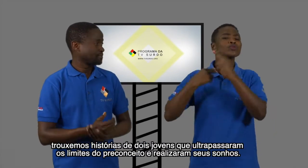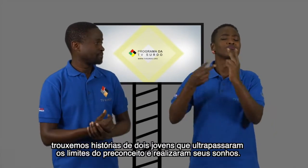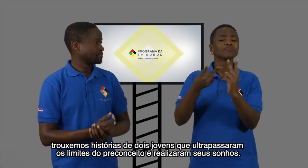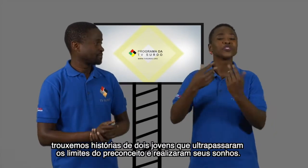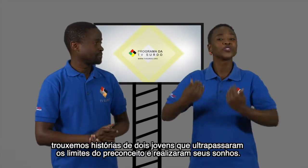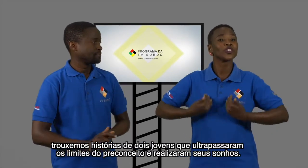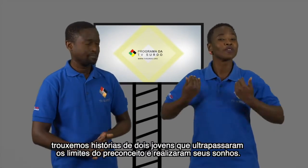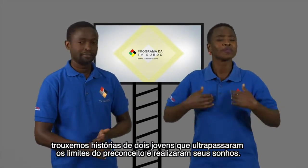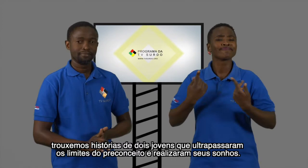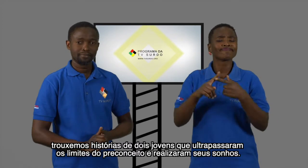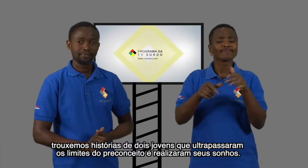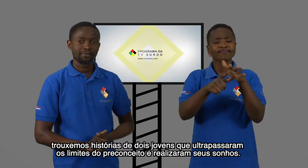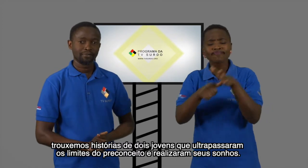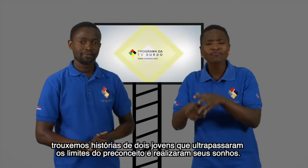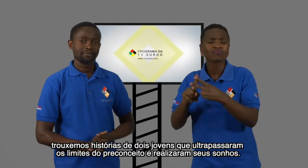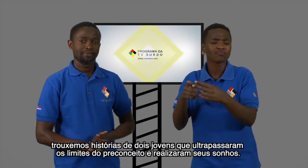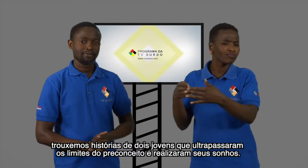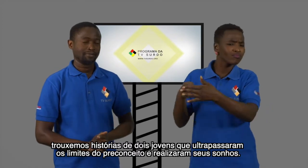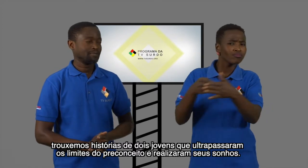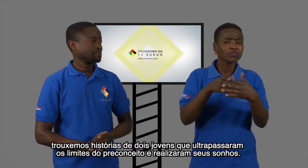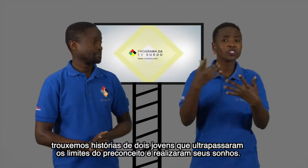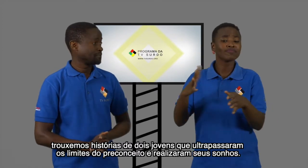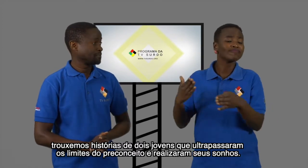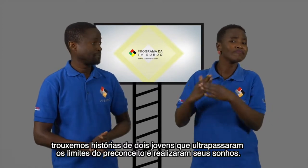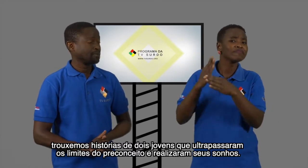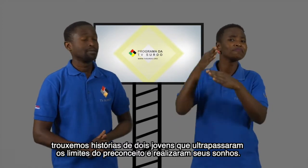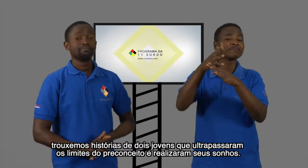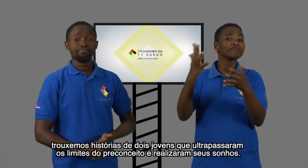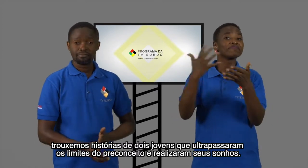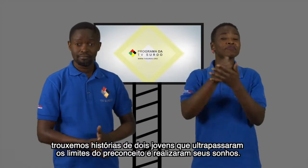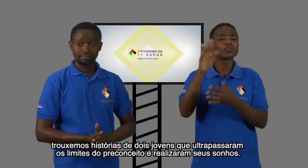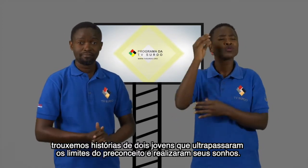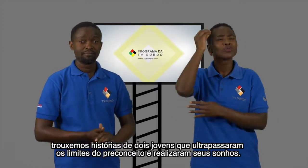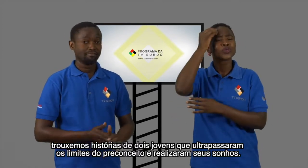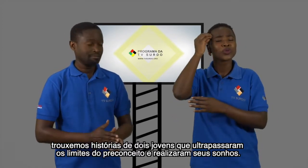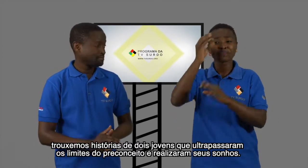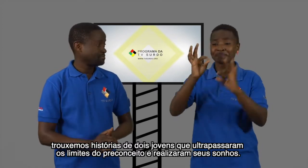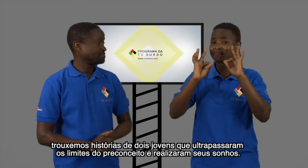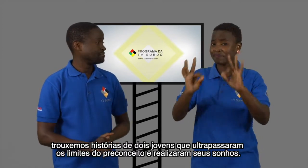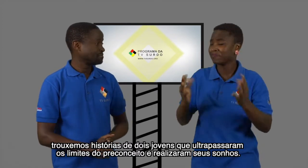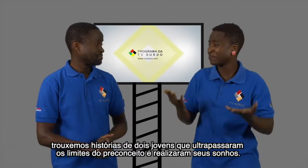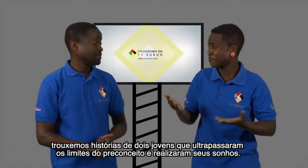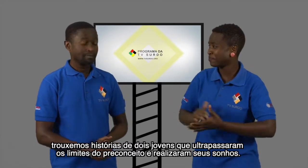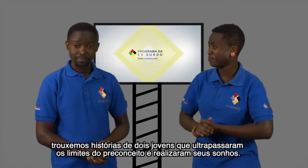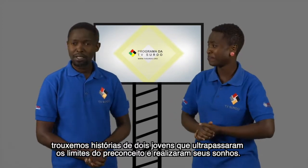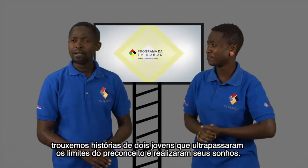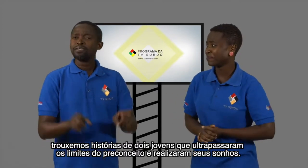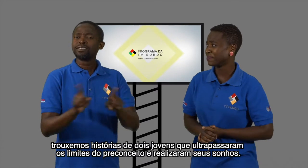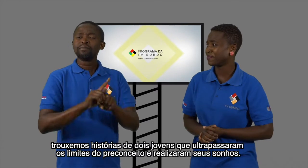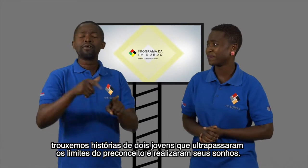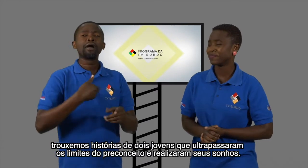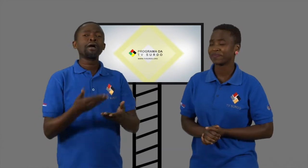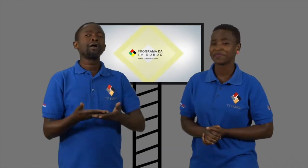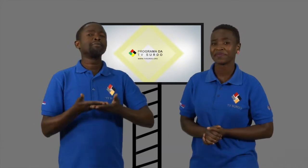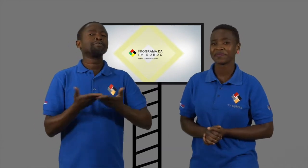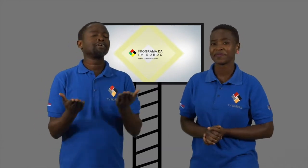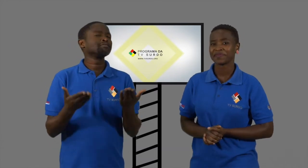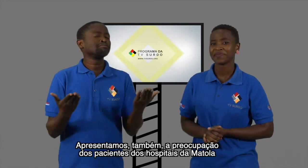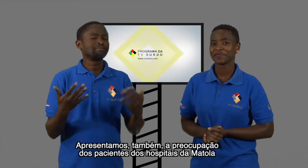programa, trouxemos histórias de dois jovens que ultrapassaram os limites do preconceito e realizaram seus